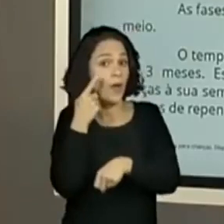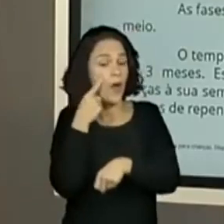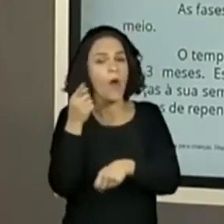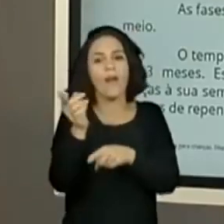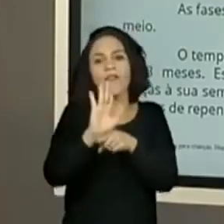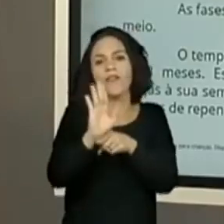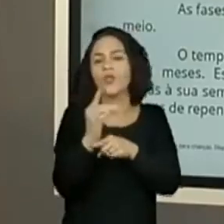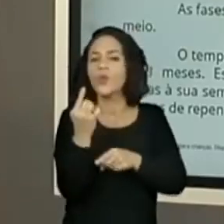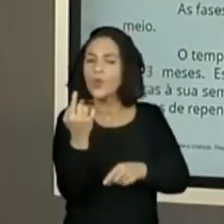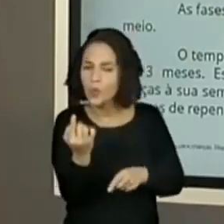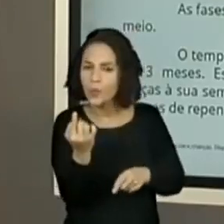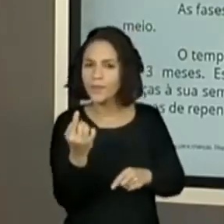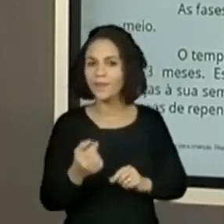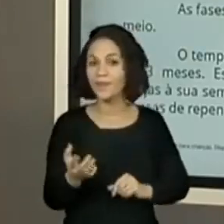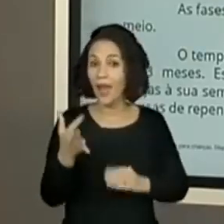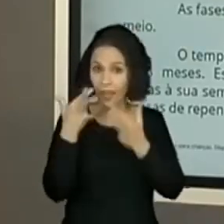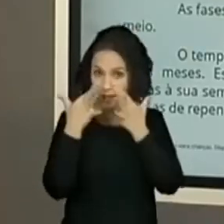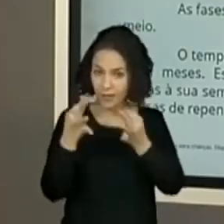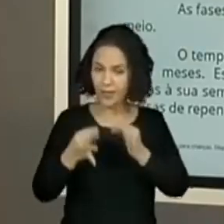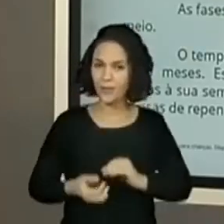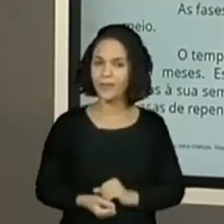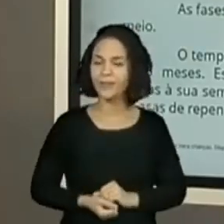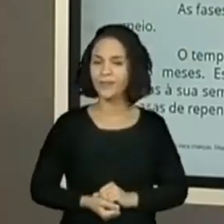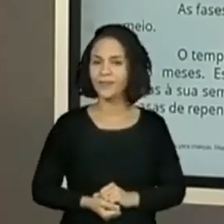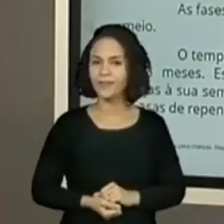vídeo número 1. Atenção!